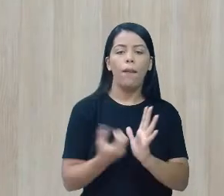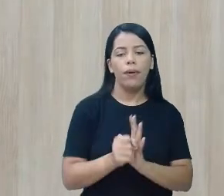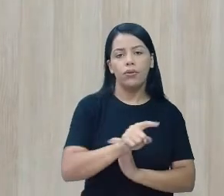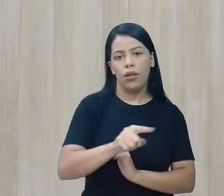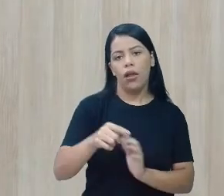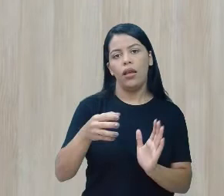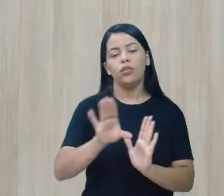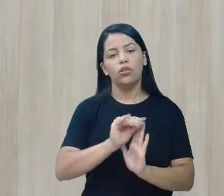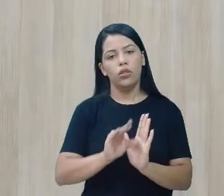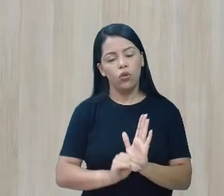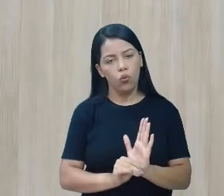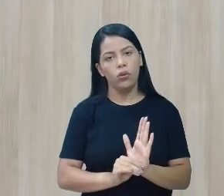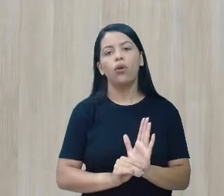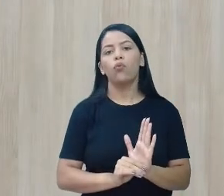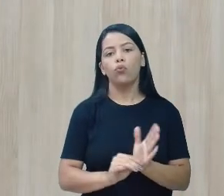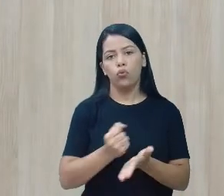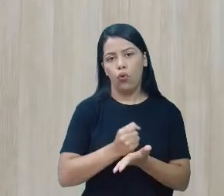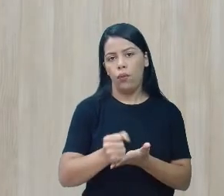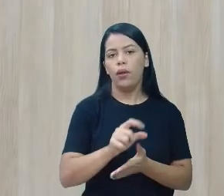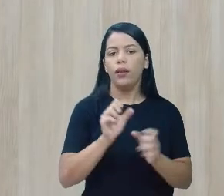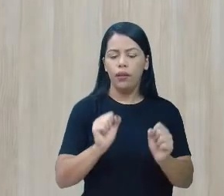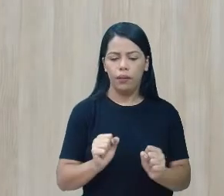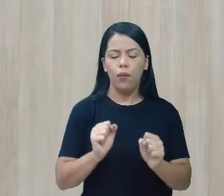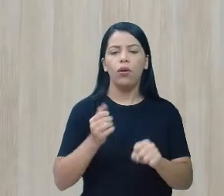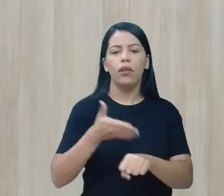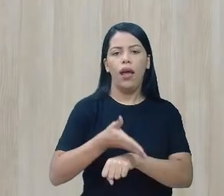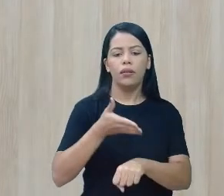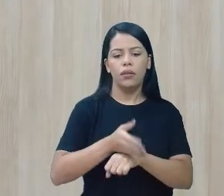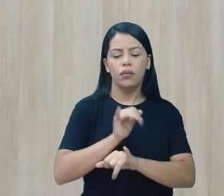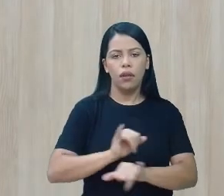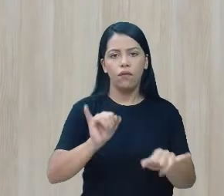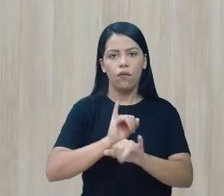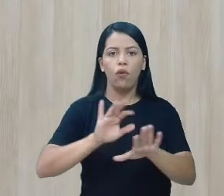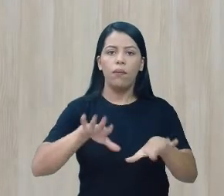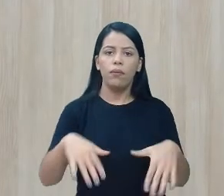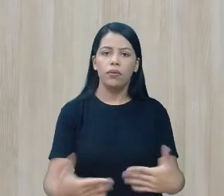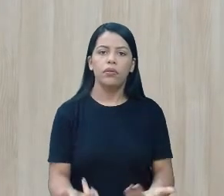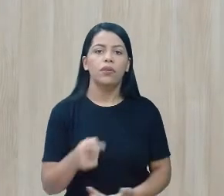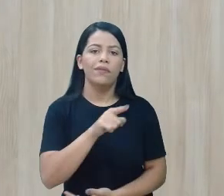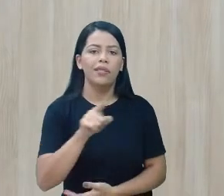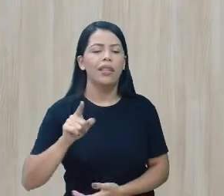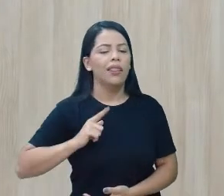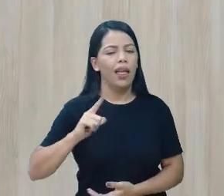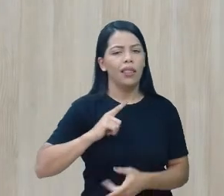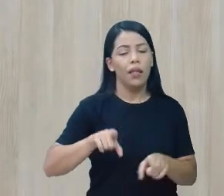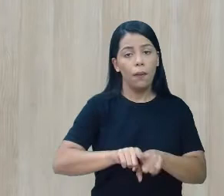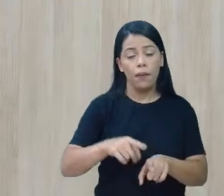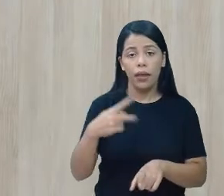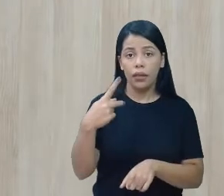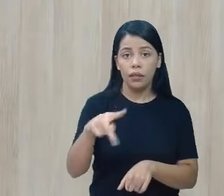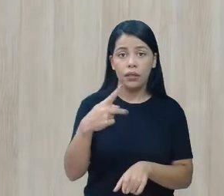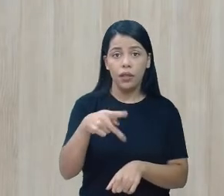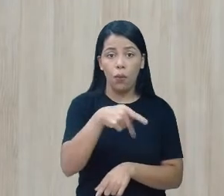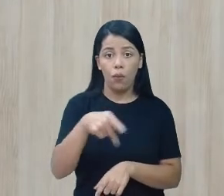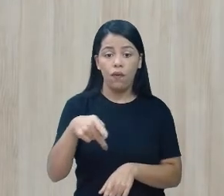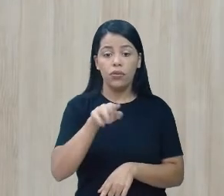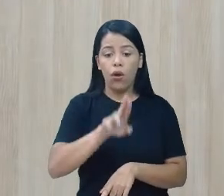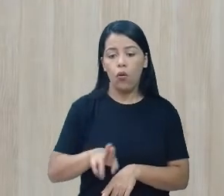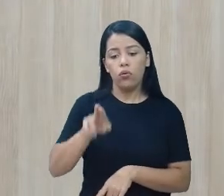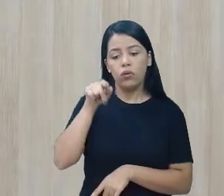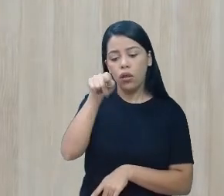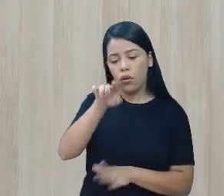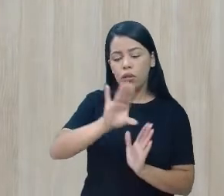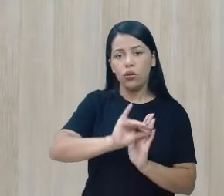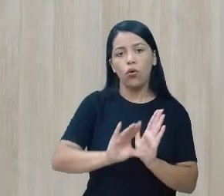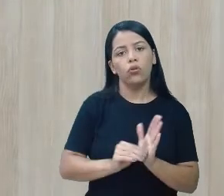essas informações. A aula começa por aqui, mas você tem aí o acesso ao seu professor para, inclusive, através desse material, estudar um